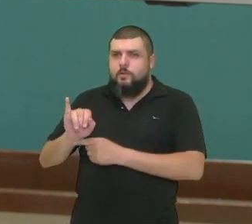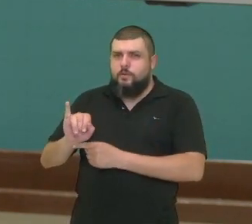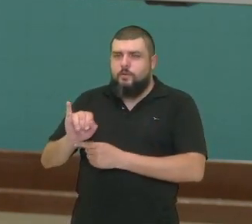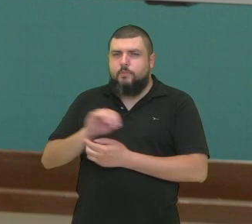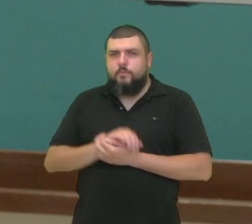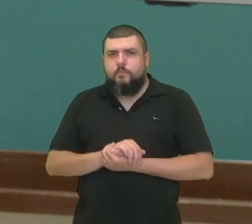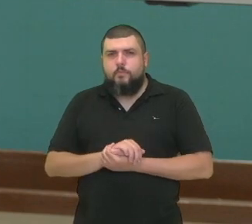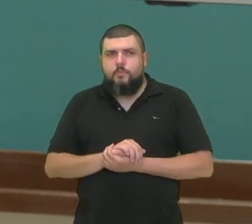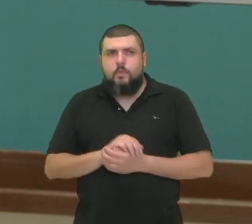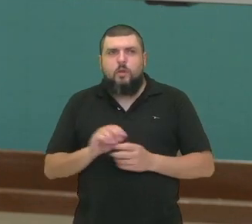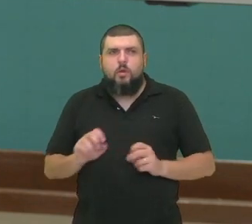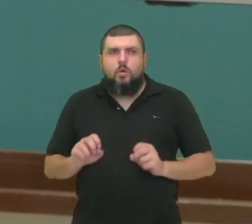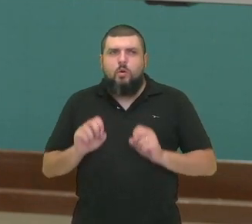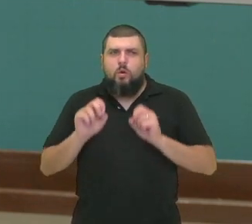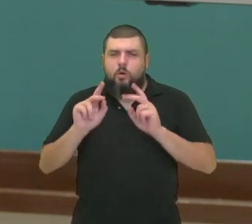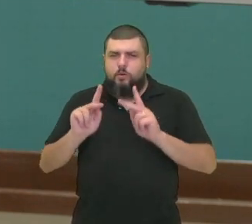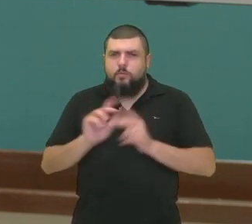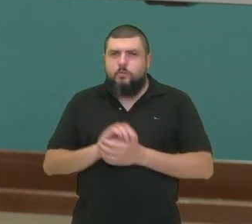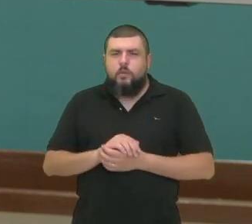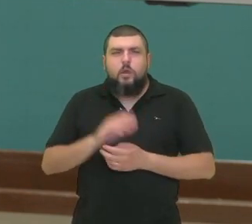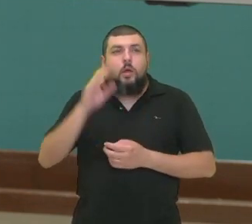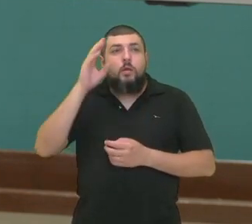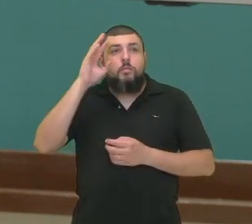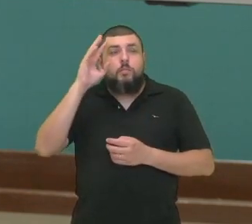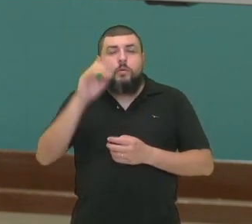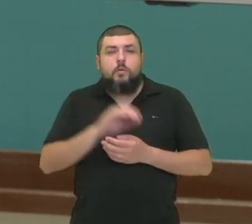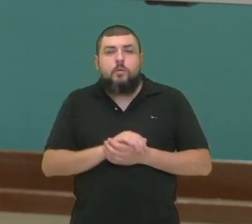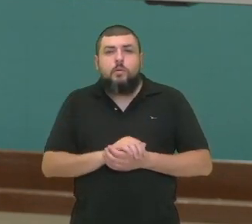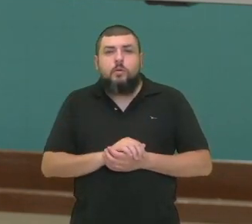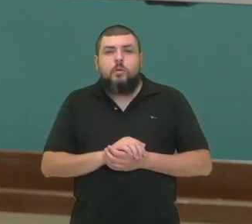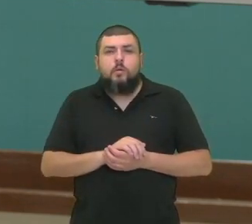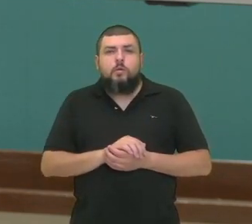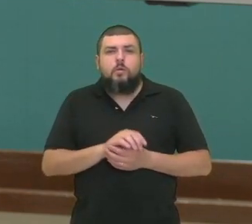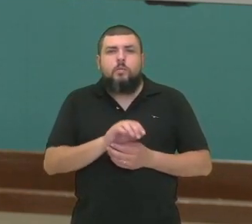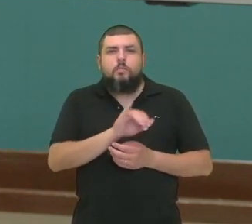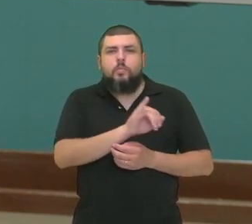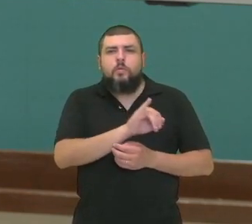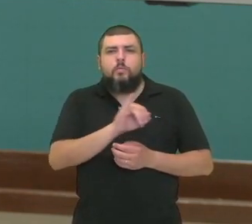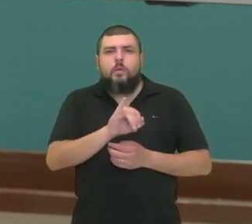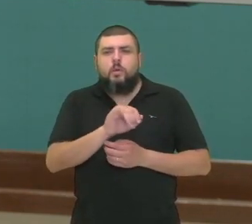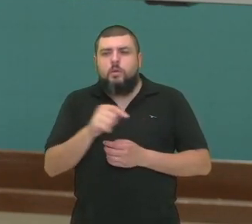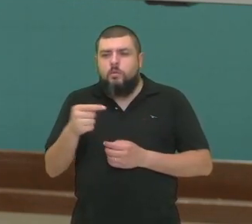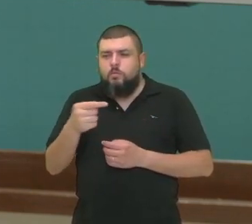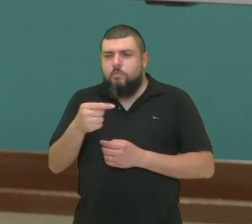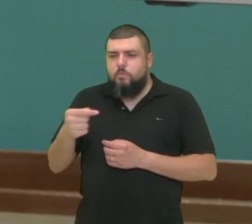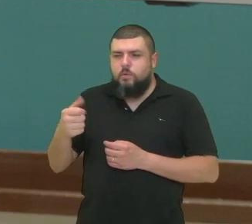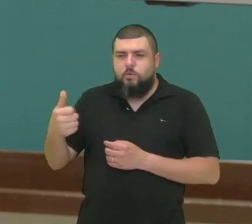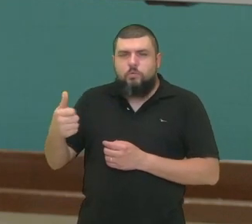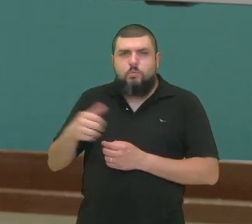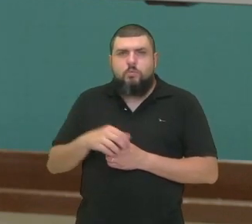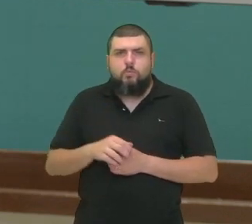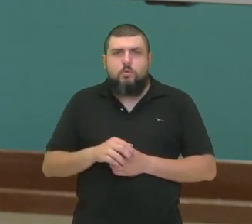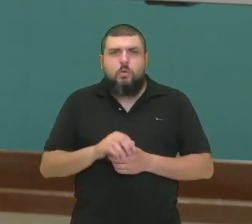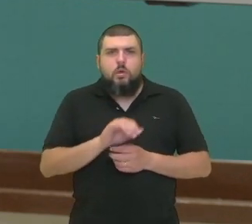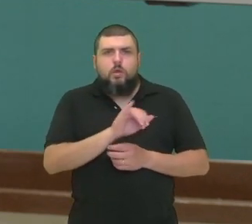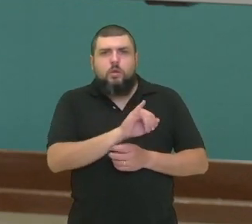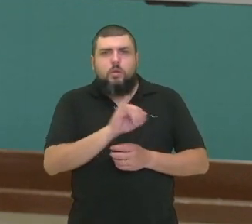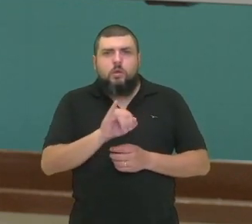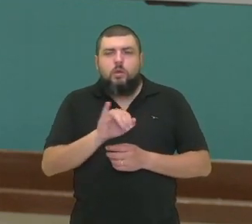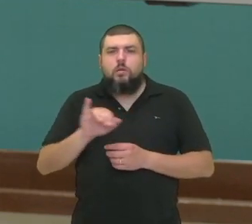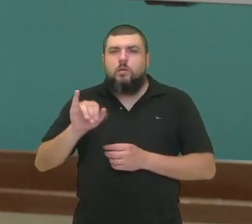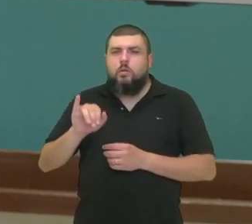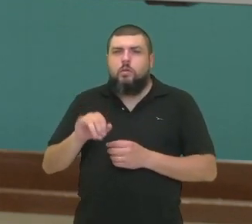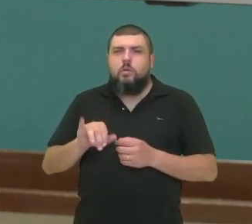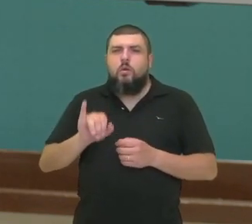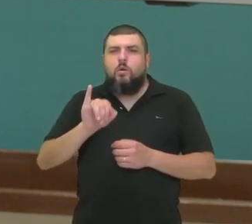dois membros ao quadrado. Eu elevando ao quadrado vai ficar -1 e elevando I vai ficar I ao quadrado. Portanto, I